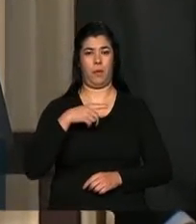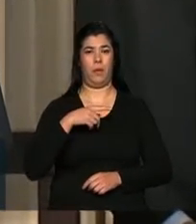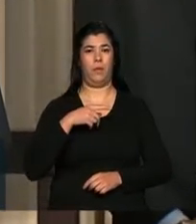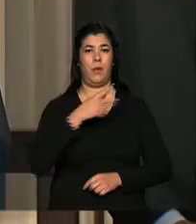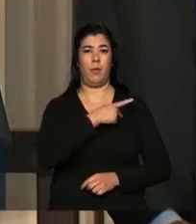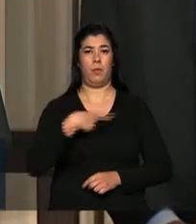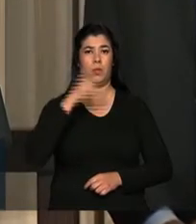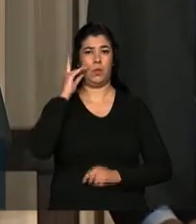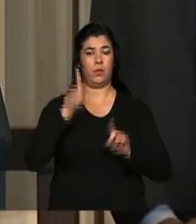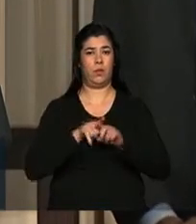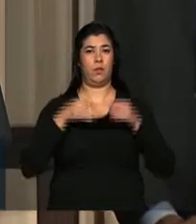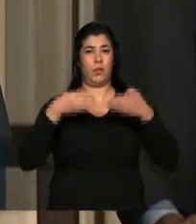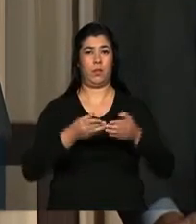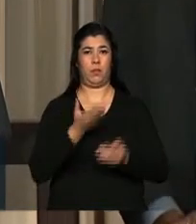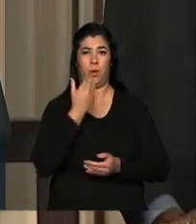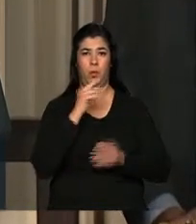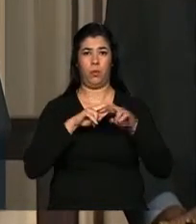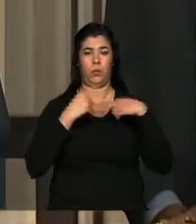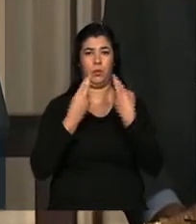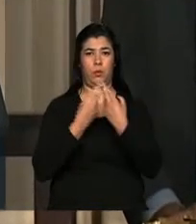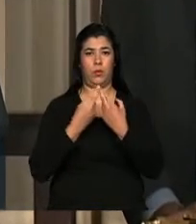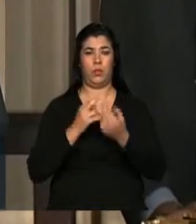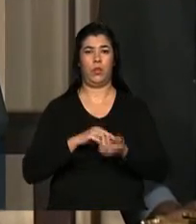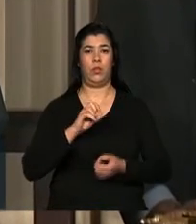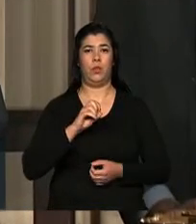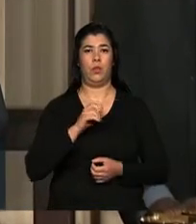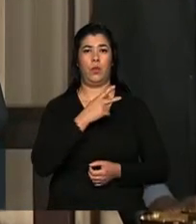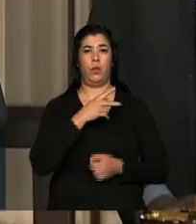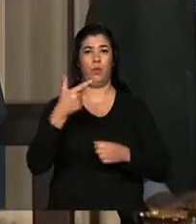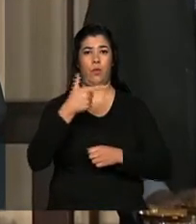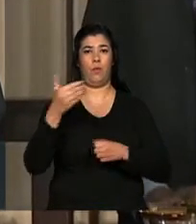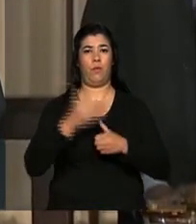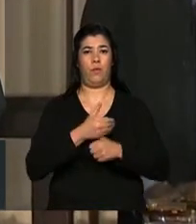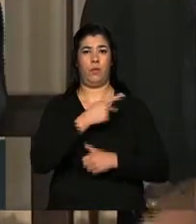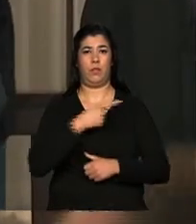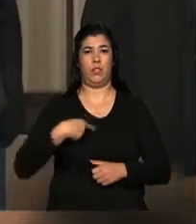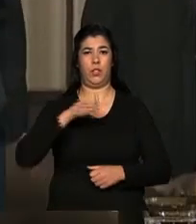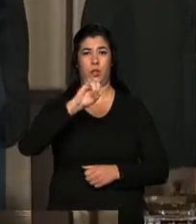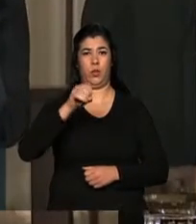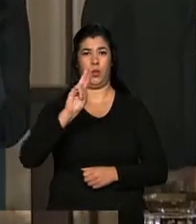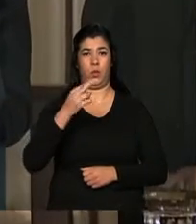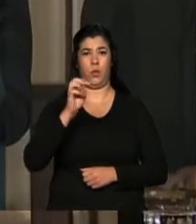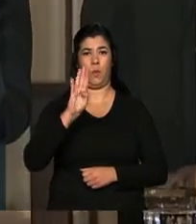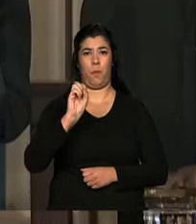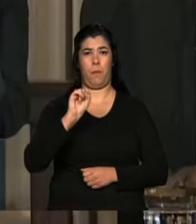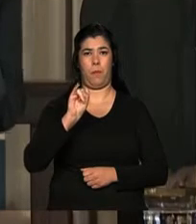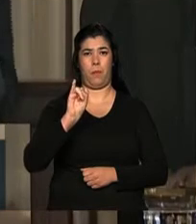de um almoço oferecido pelo vice-presidente Joe Biden. Vamos acompanhar ao vivo.